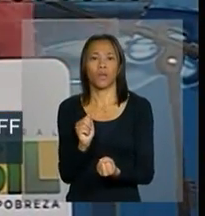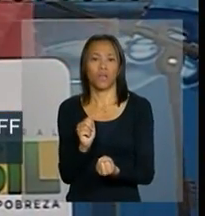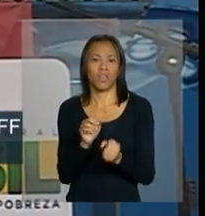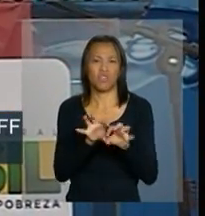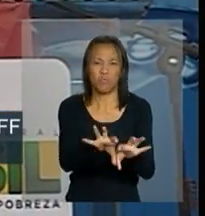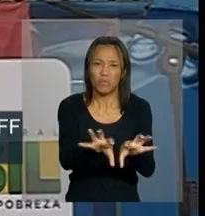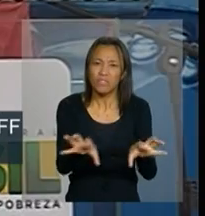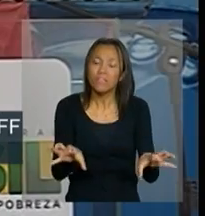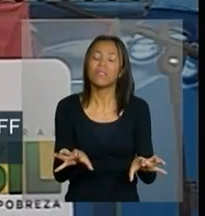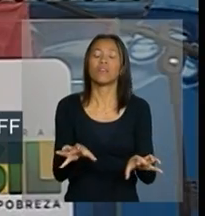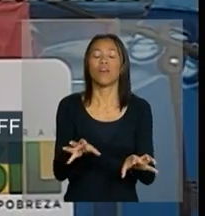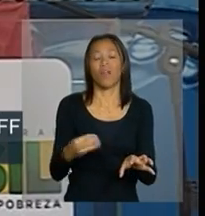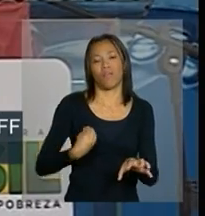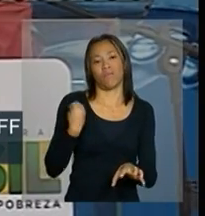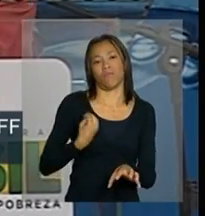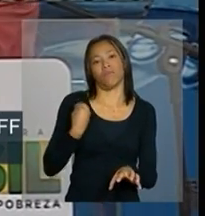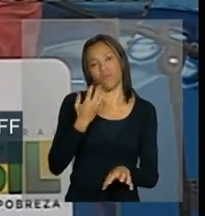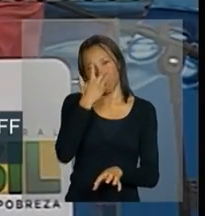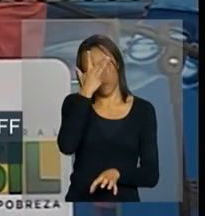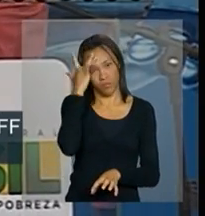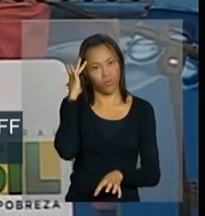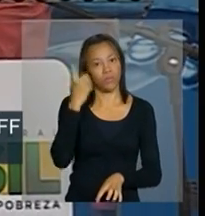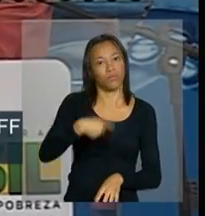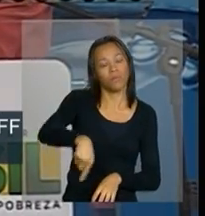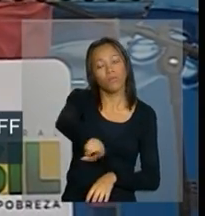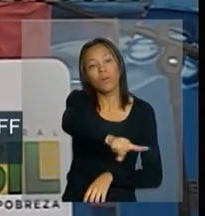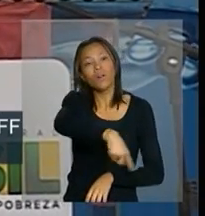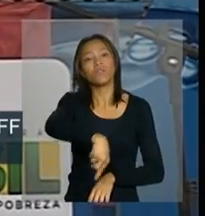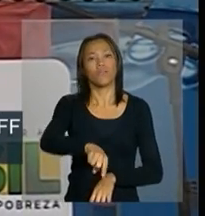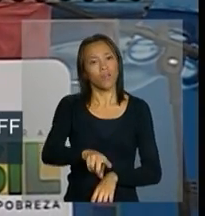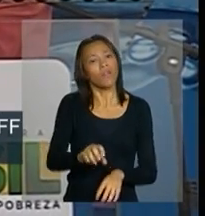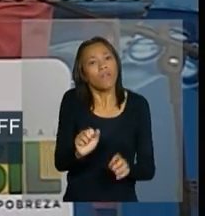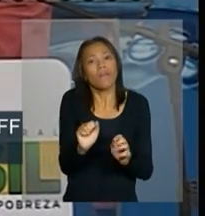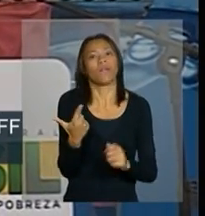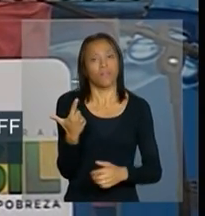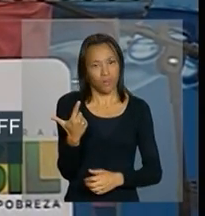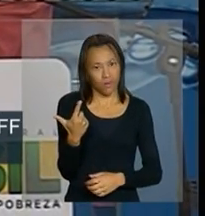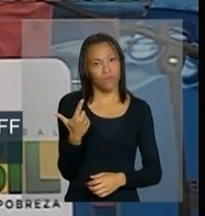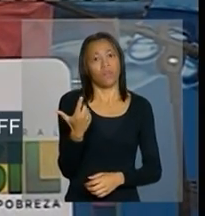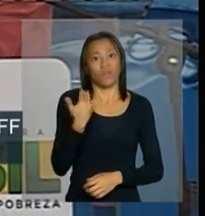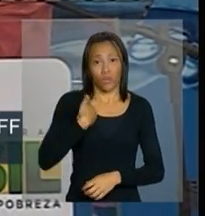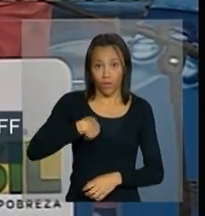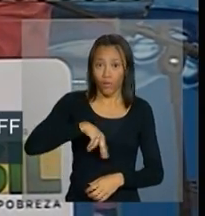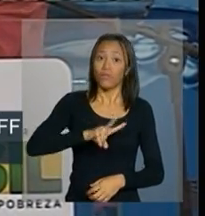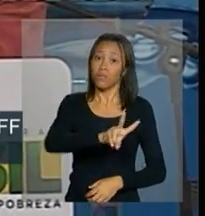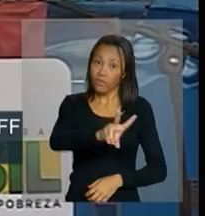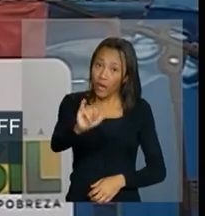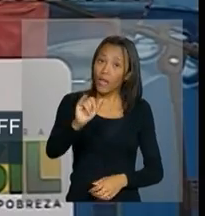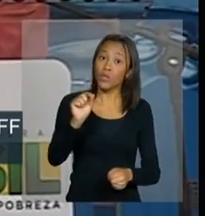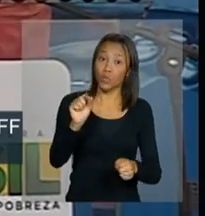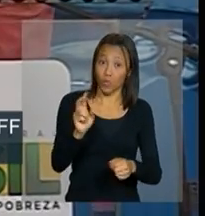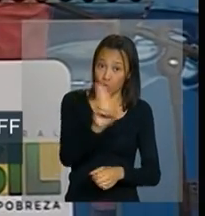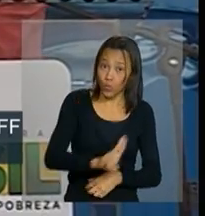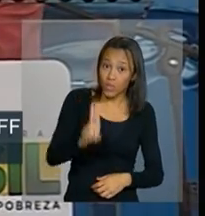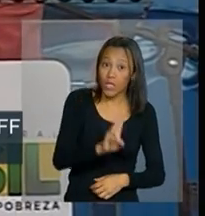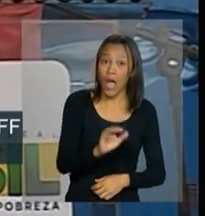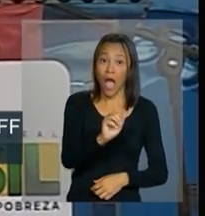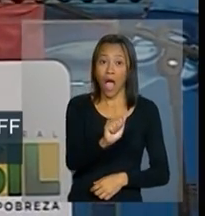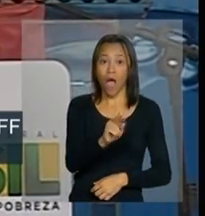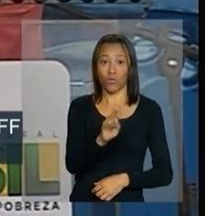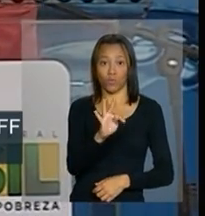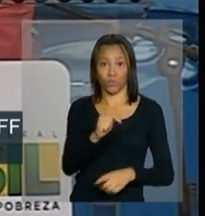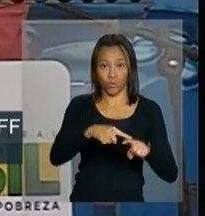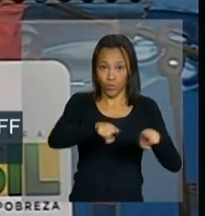a vida das pessoas. Que é óbvio que a gente vai usar de adutoras, de